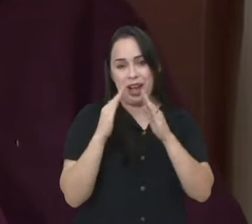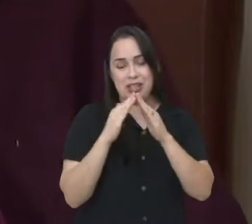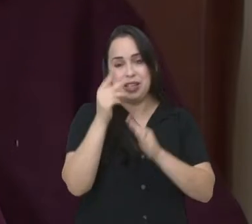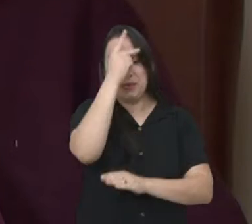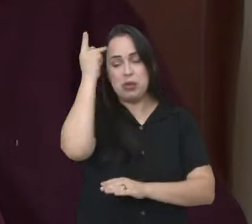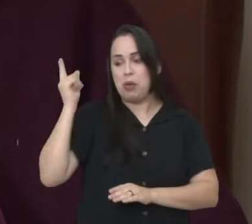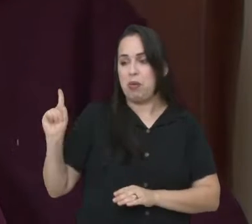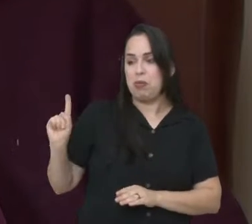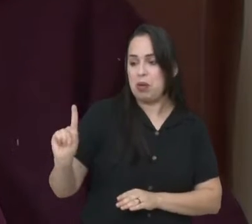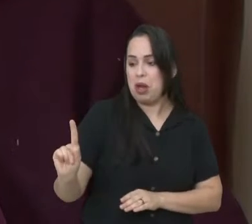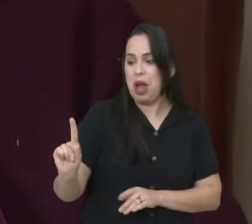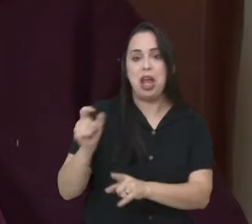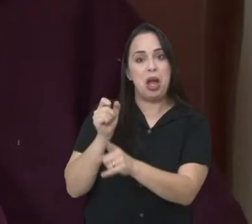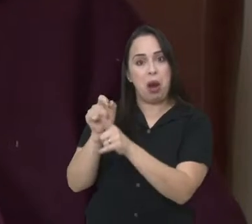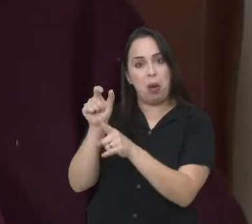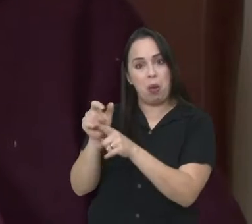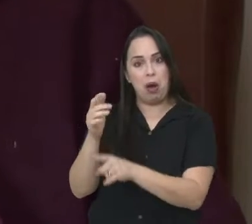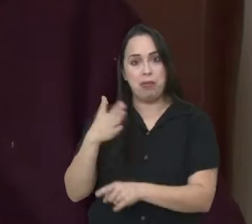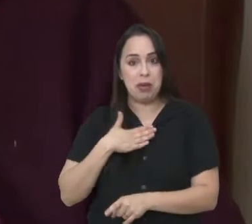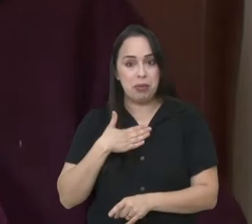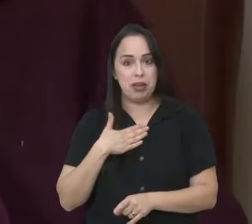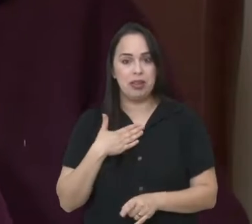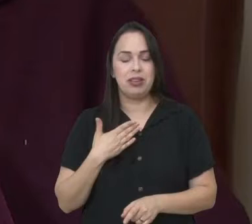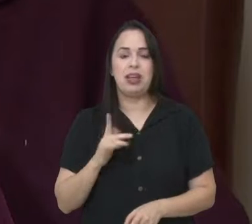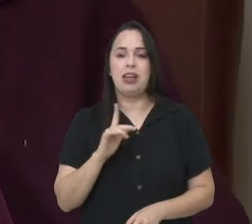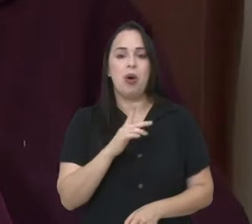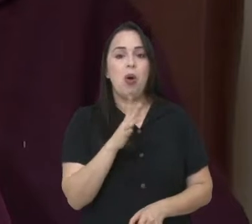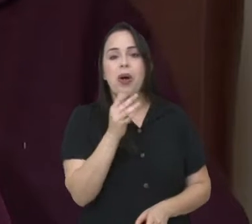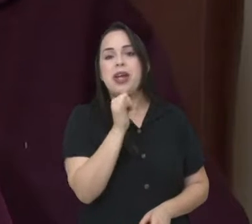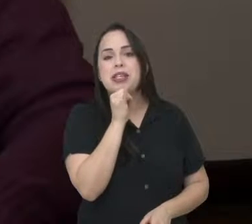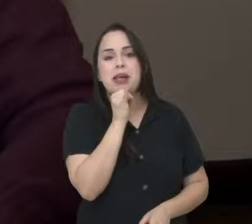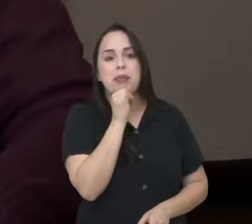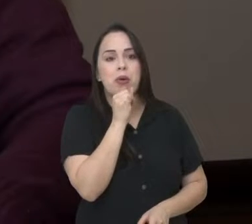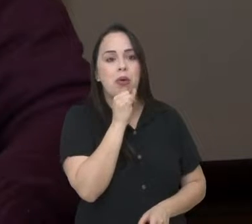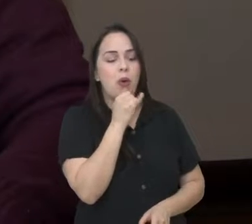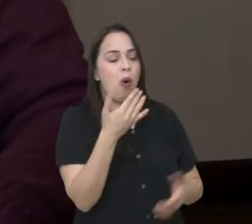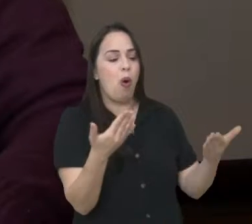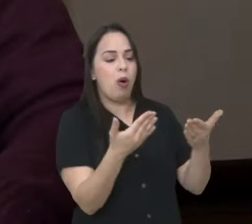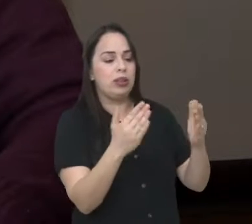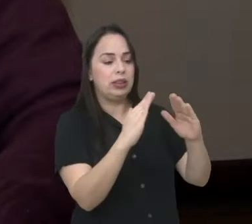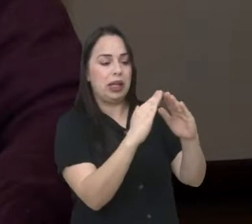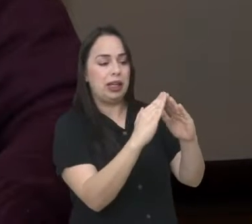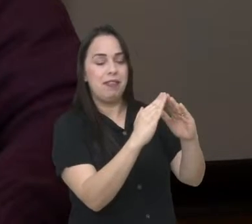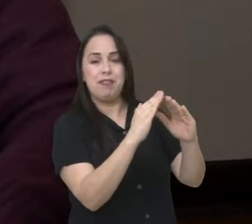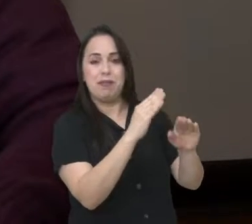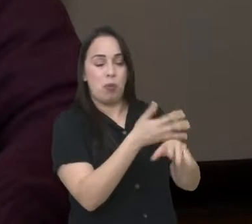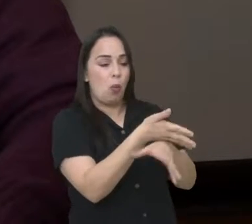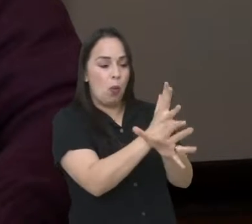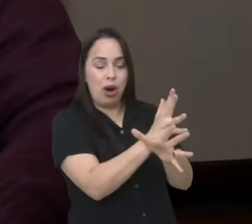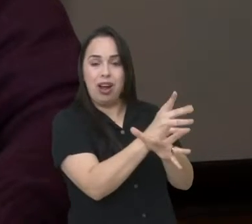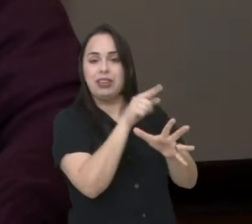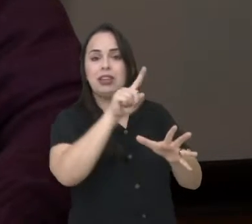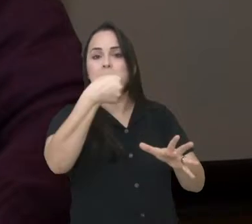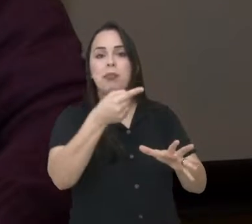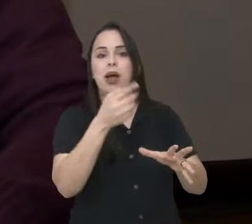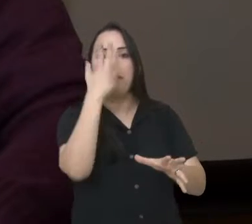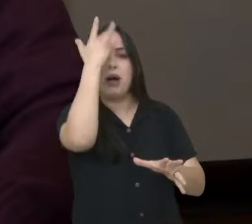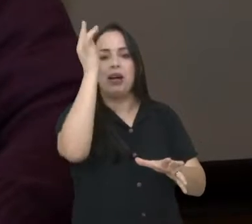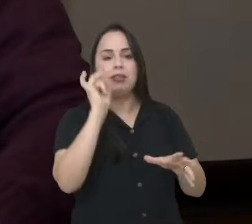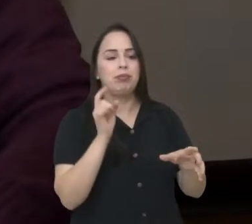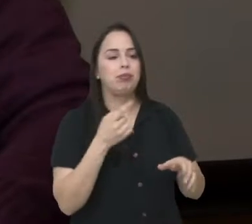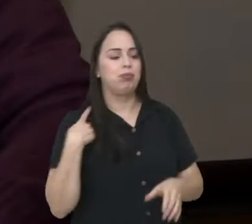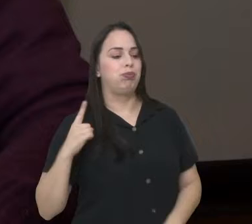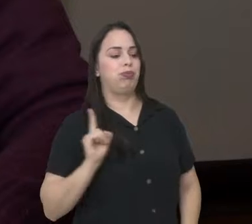né? Então, desocupava hoje, amanhã já tinha gente. Tinha empregado da chácara, né? E eles trabalhavam com nós. Aí